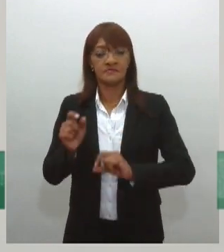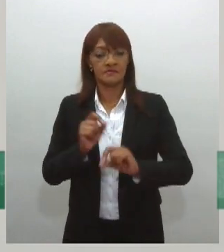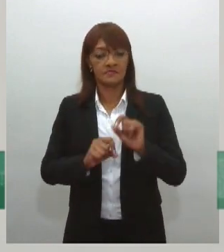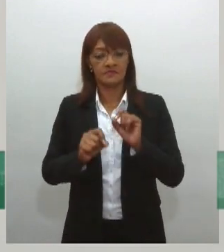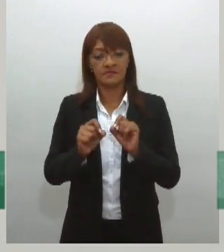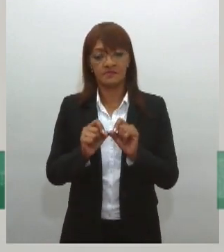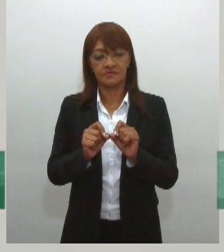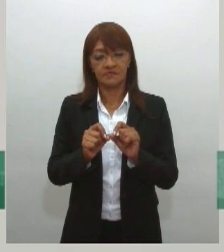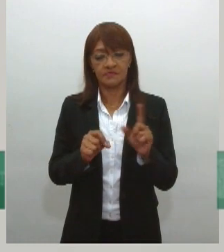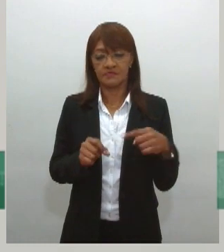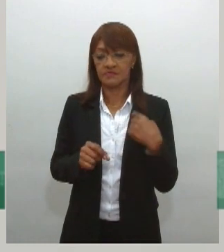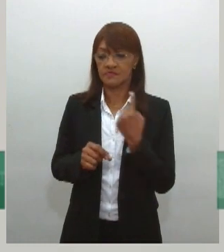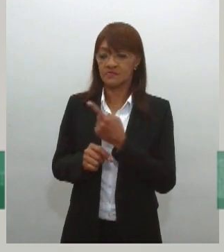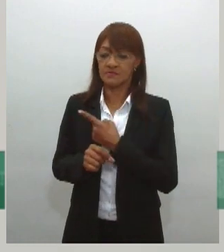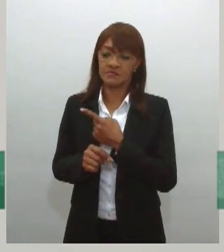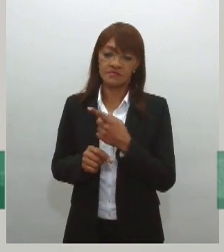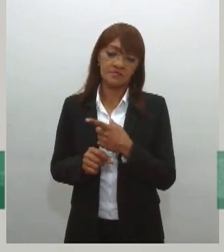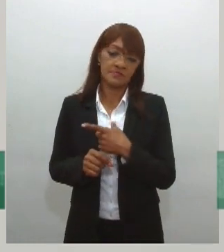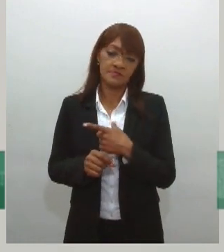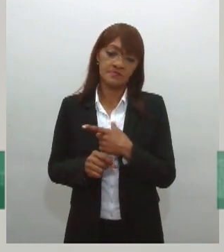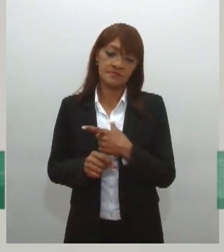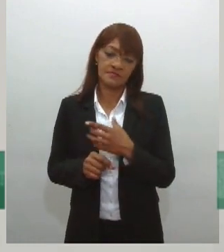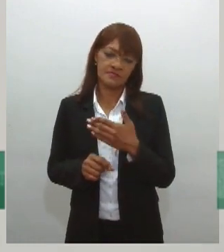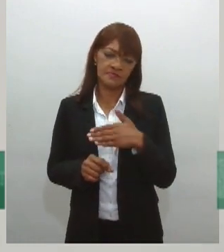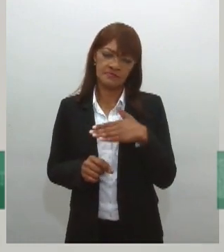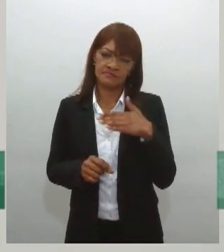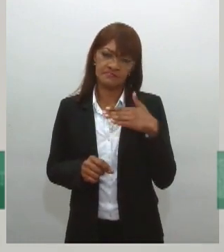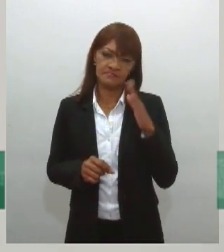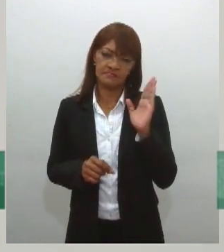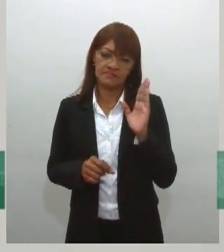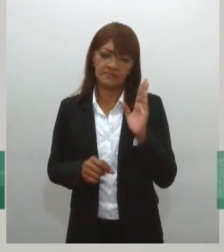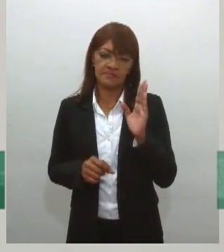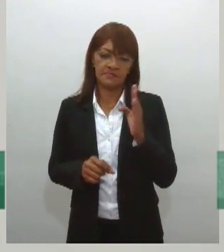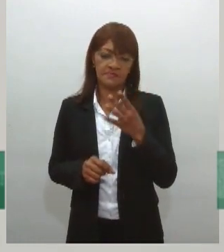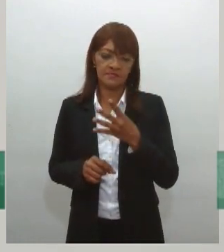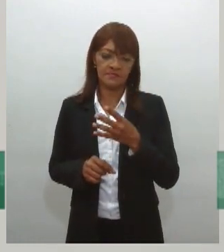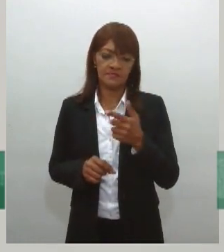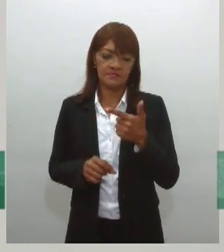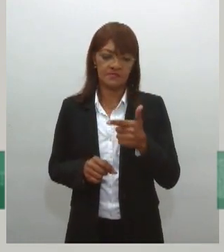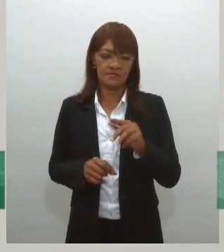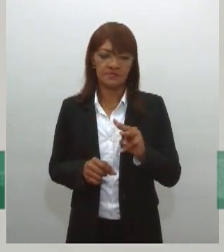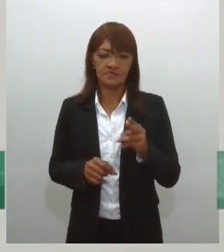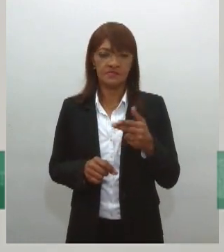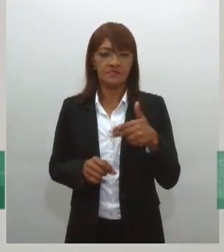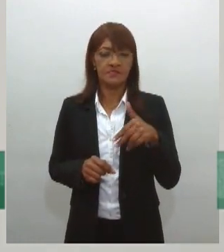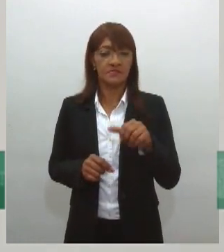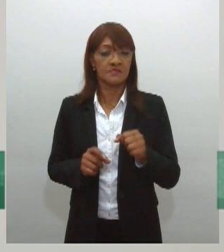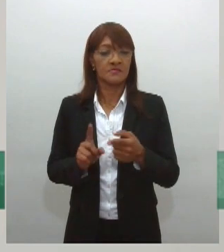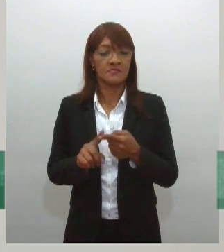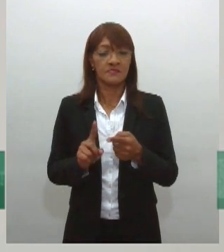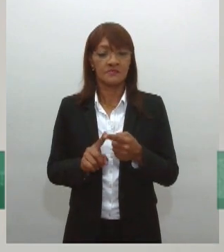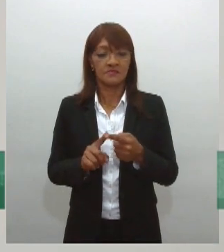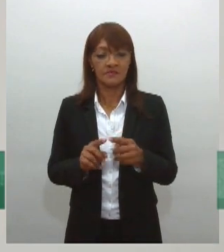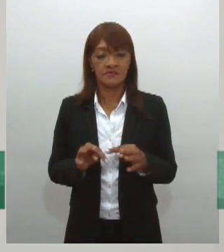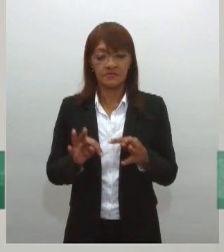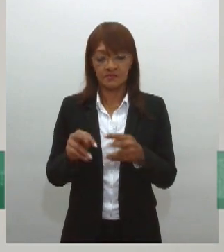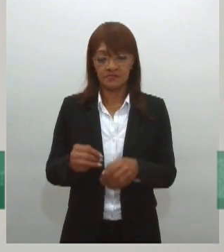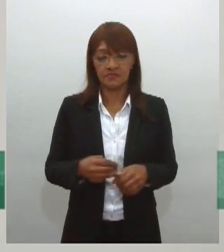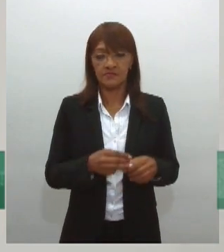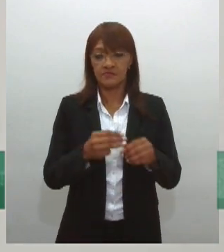aí mais de cerca de 42 milhões também, todos os municípios, inclusive, já estão com esse